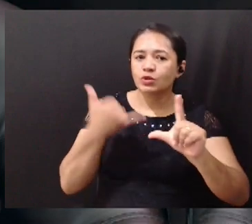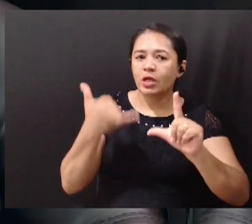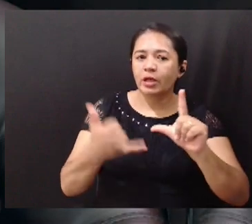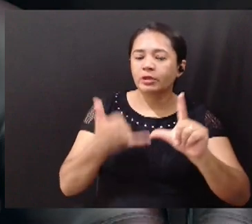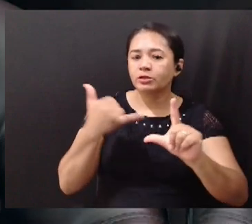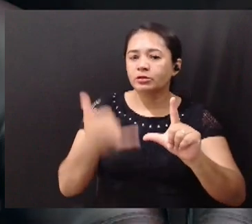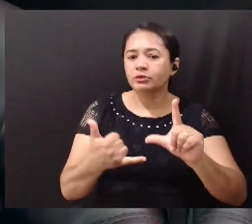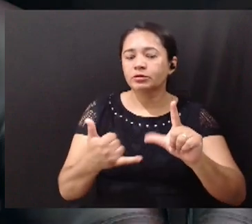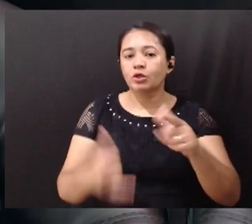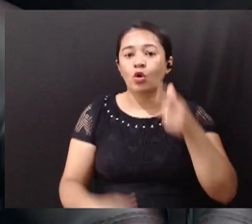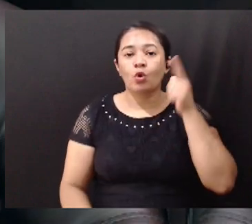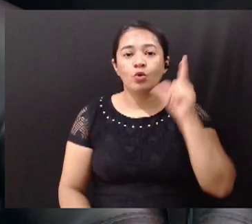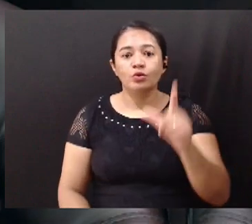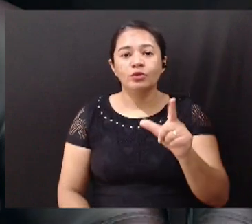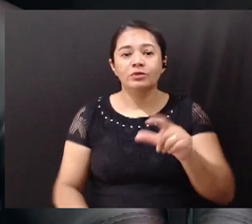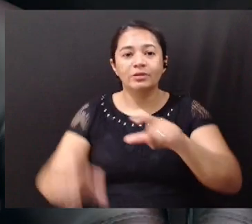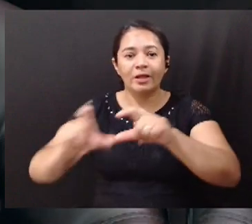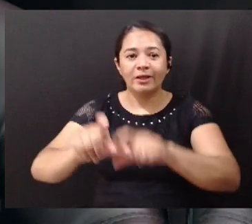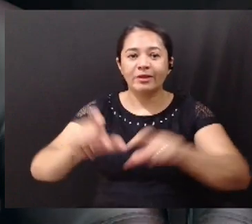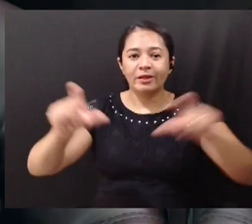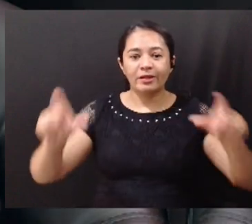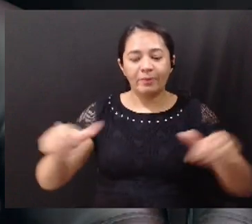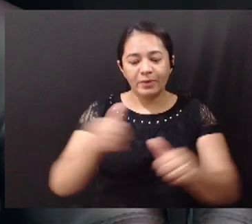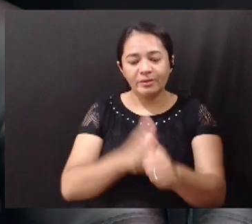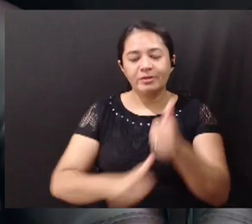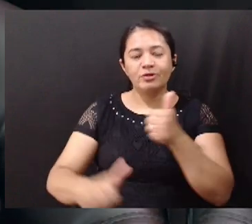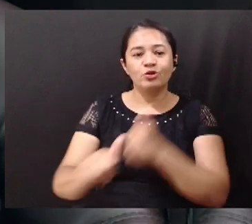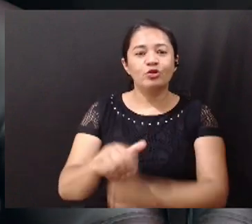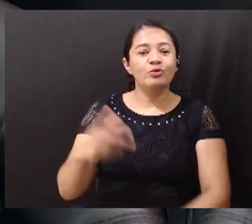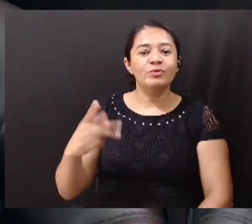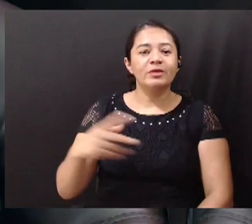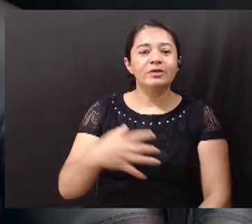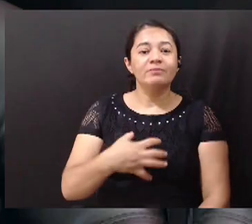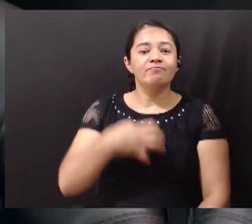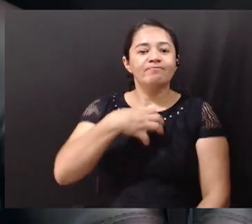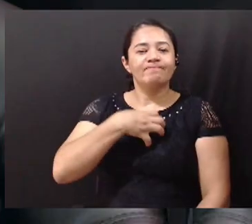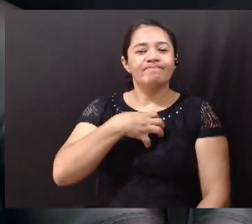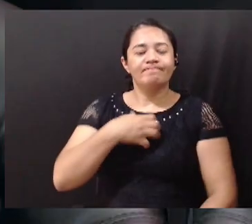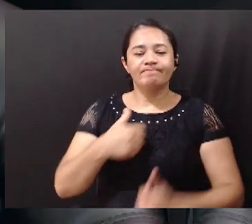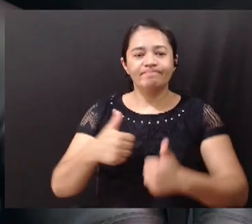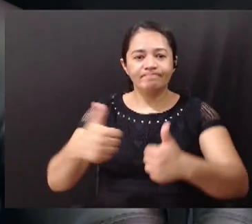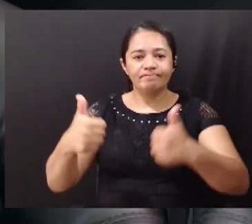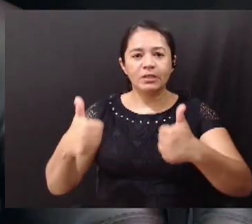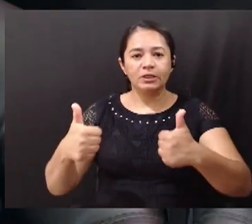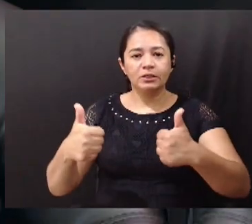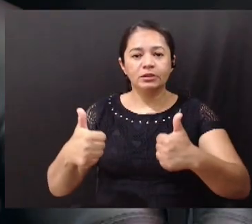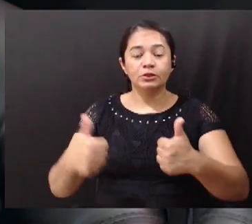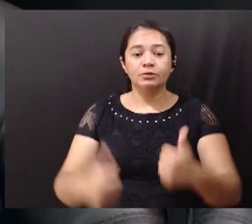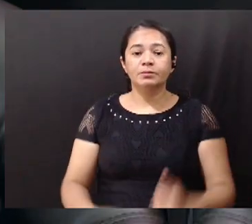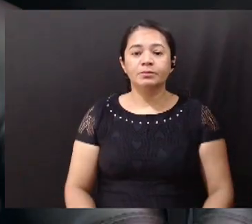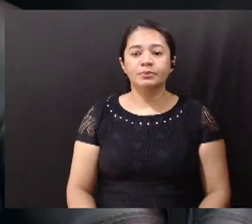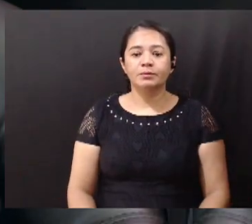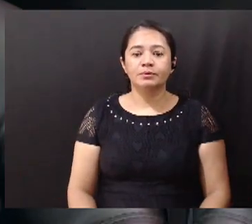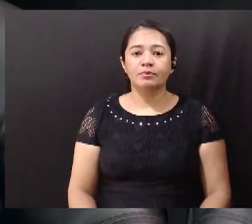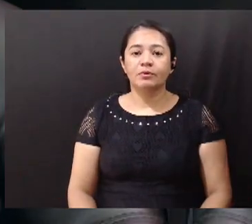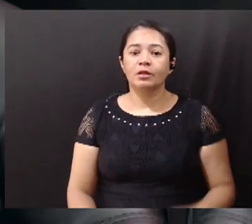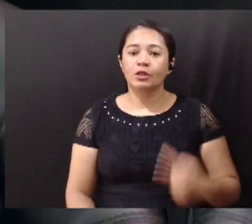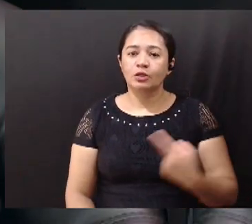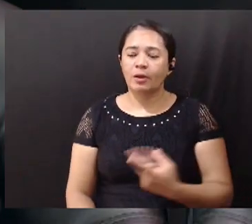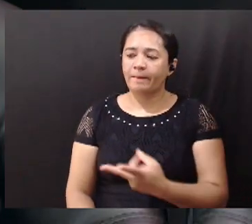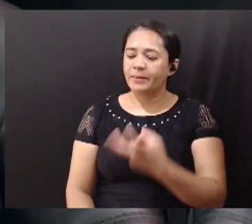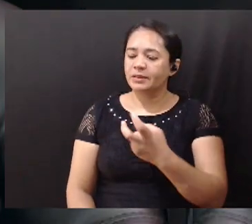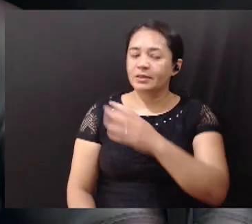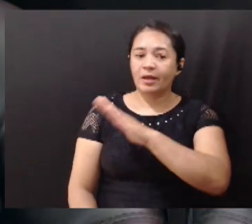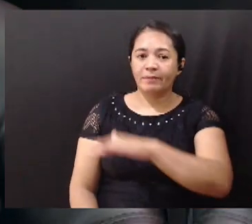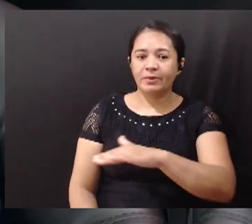até a independência e a autonomia dela, se sentir bem, suficientemente bem sozinha. Quando a gente vê uma criança que não